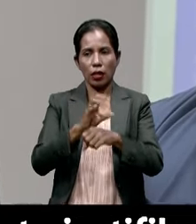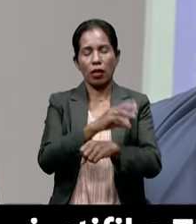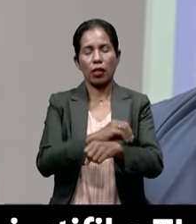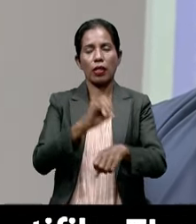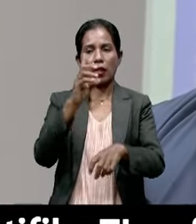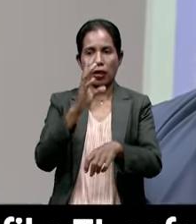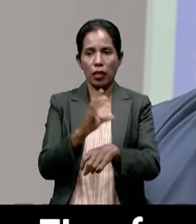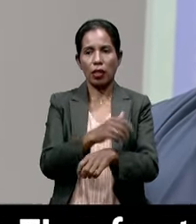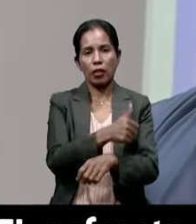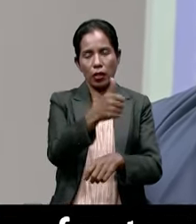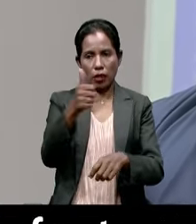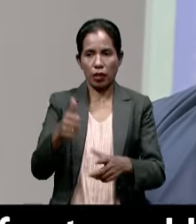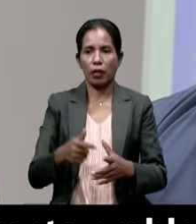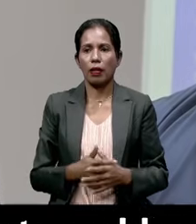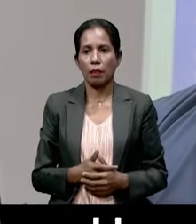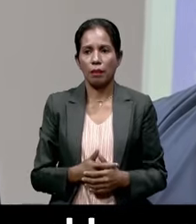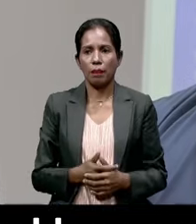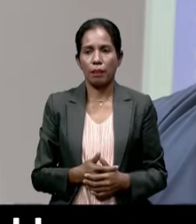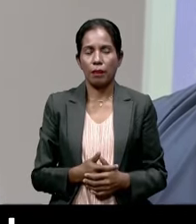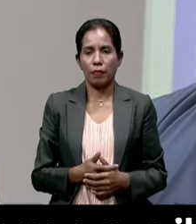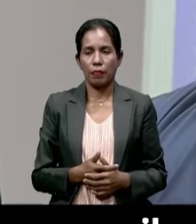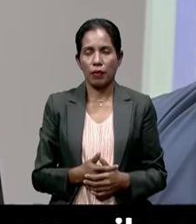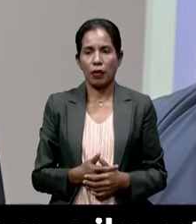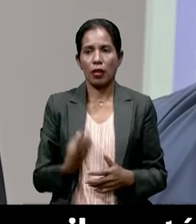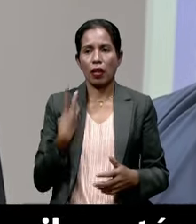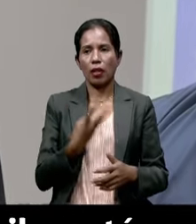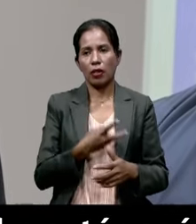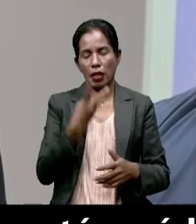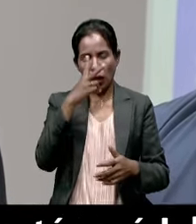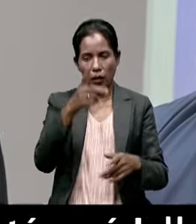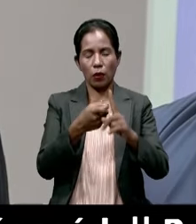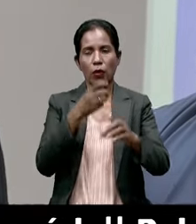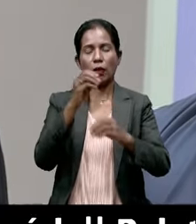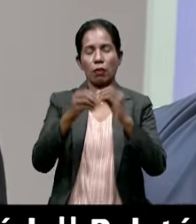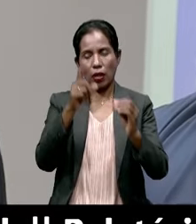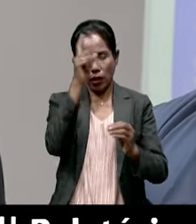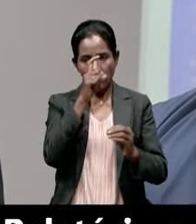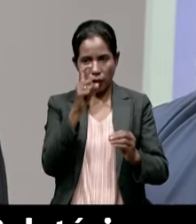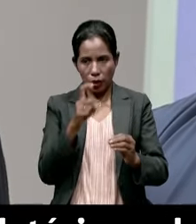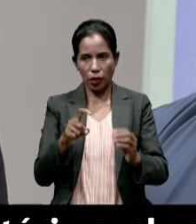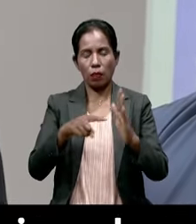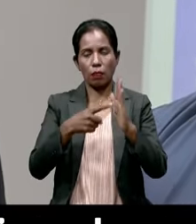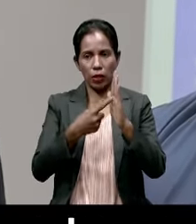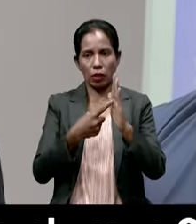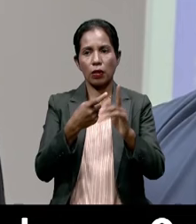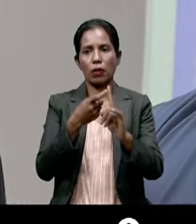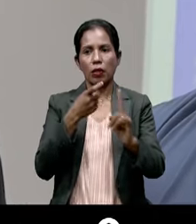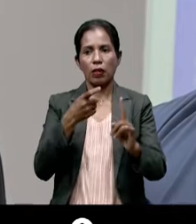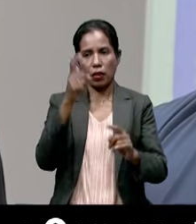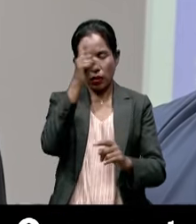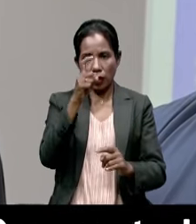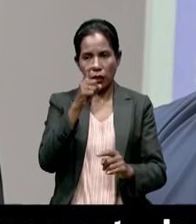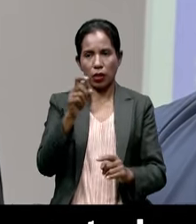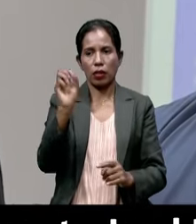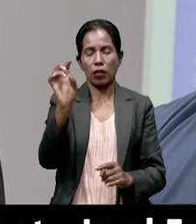diocese, e de ida. E teremos partida com a idade. Idade, a Rússia, a Tinan